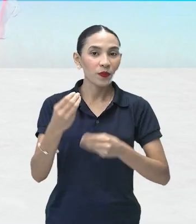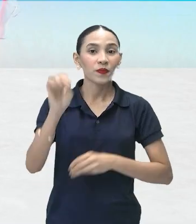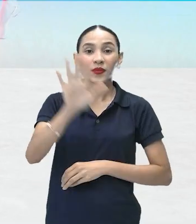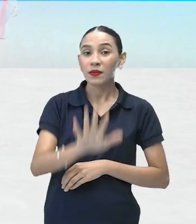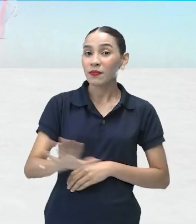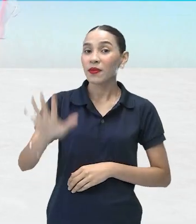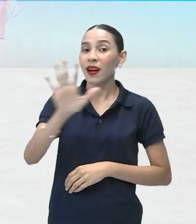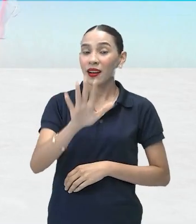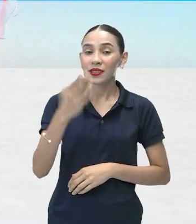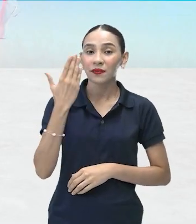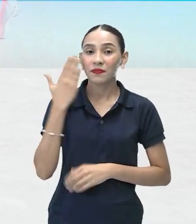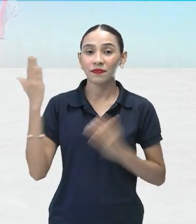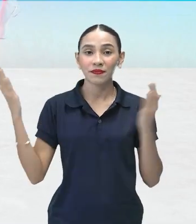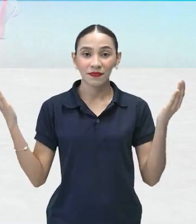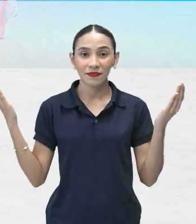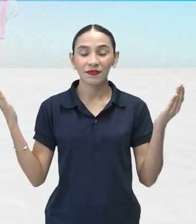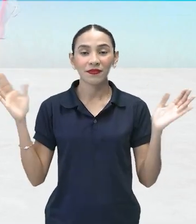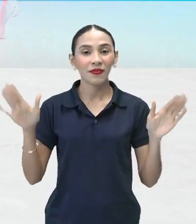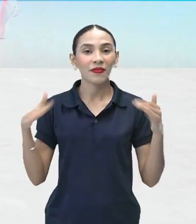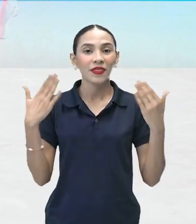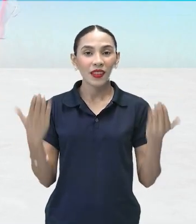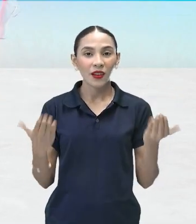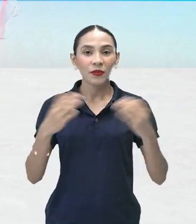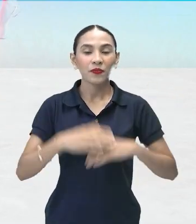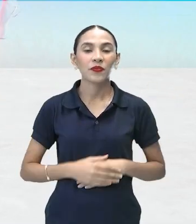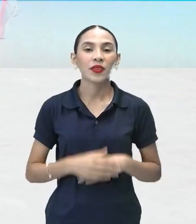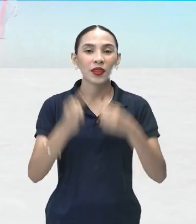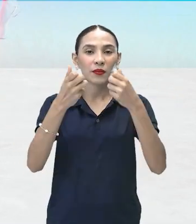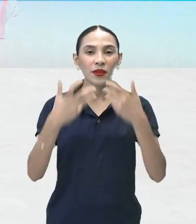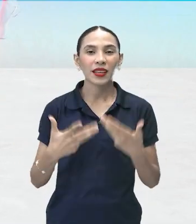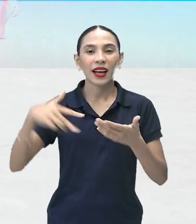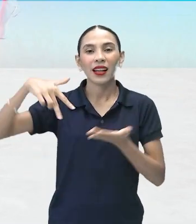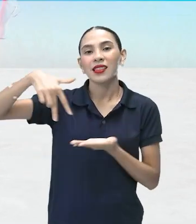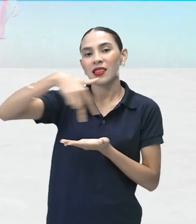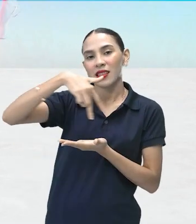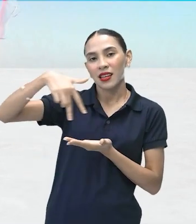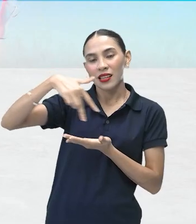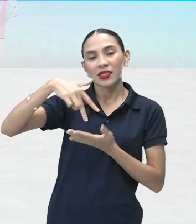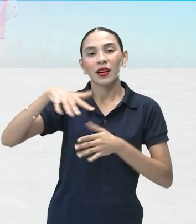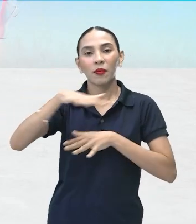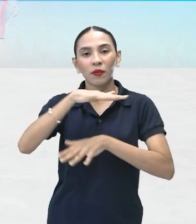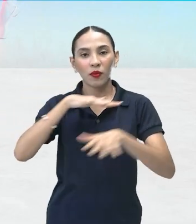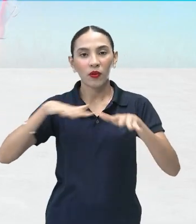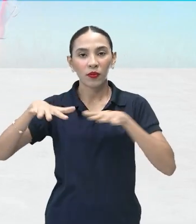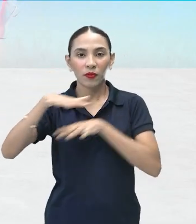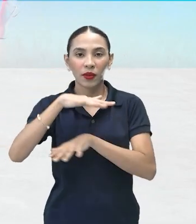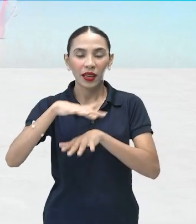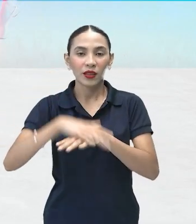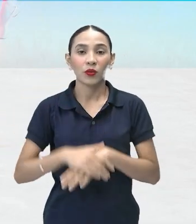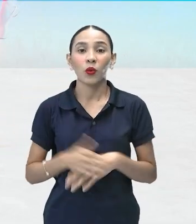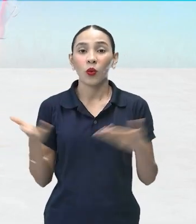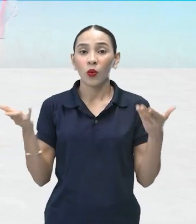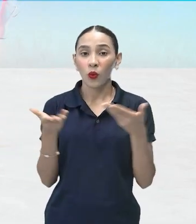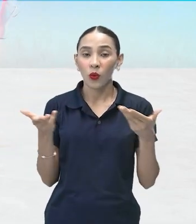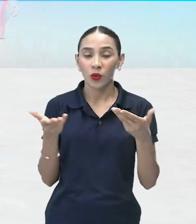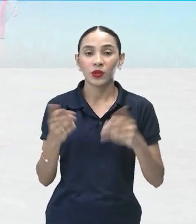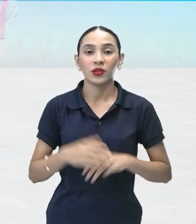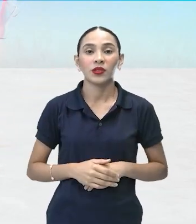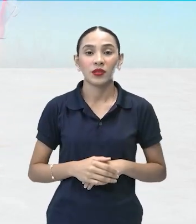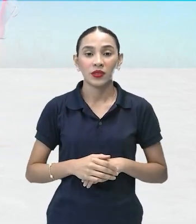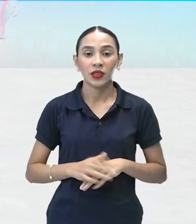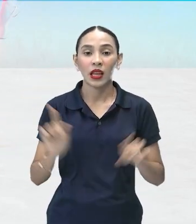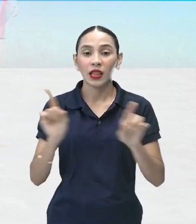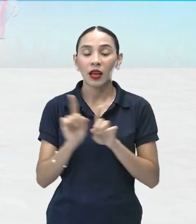Das imagens, certo? Então, falar sobre dança, falar sobre movimento nesse momento contemporâneo e